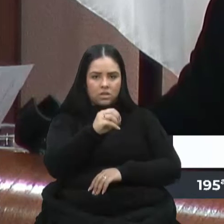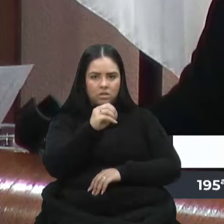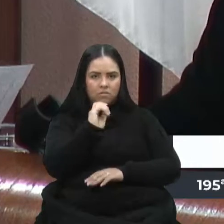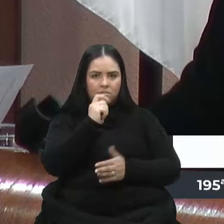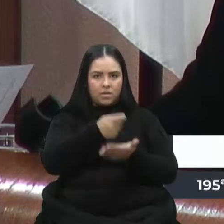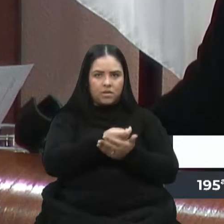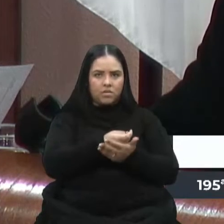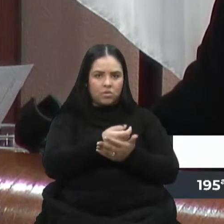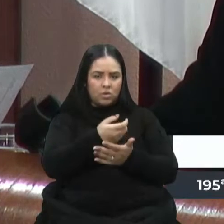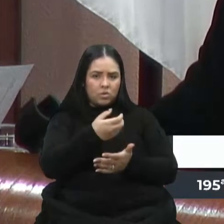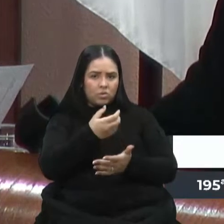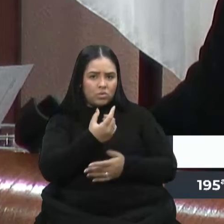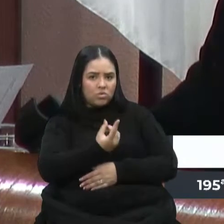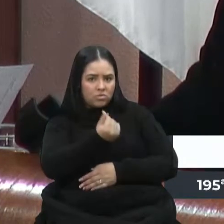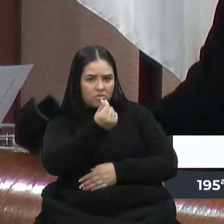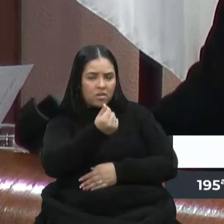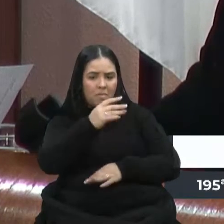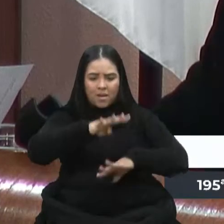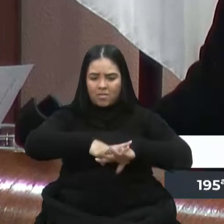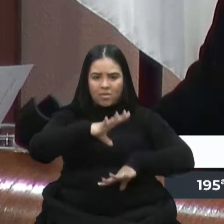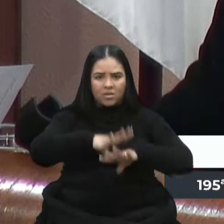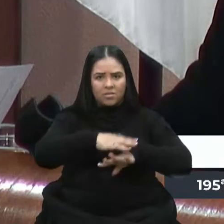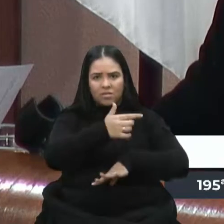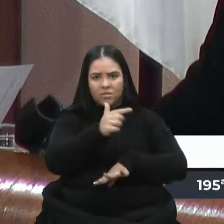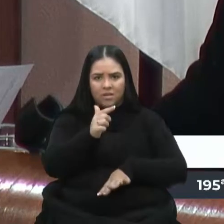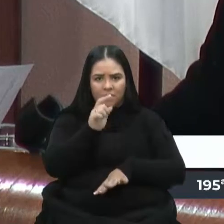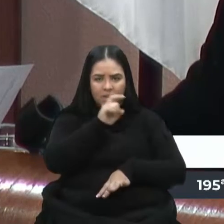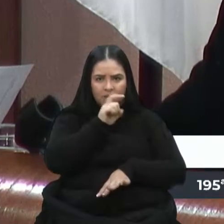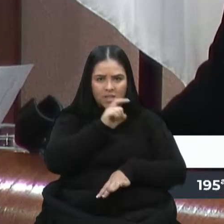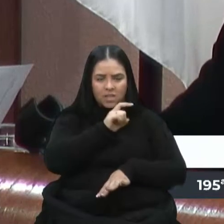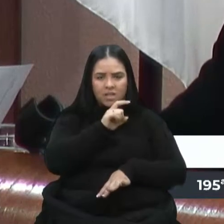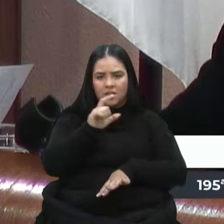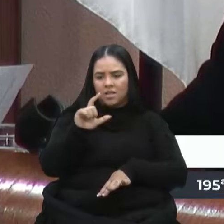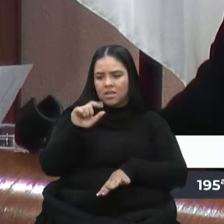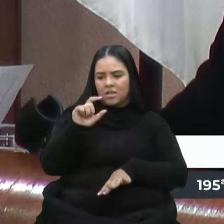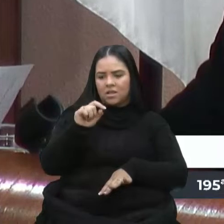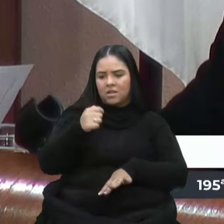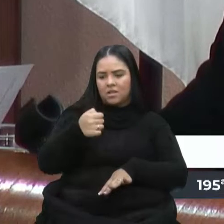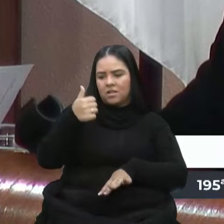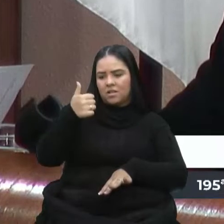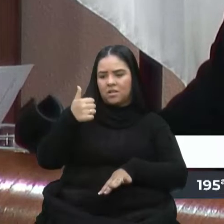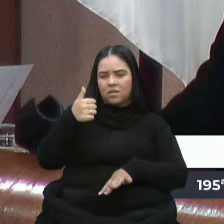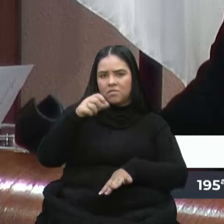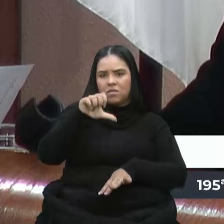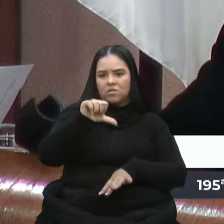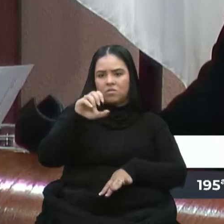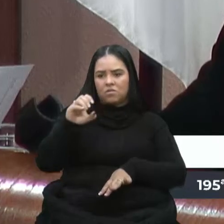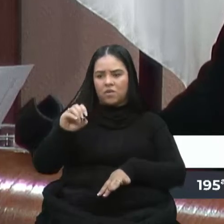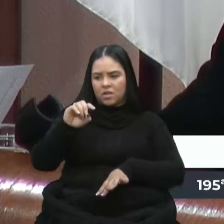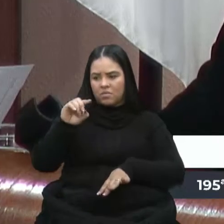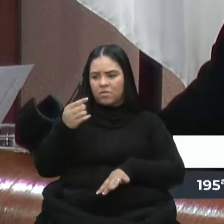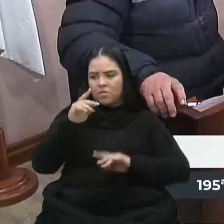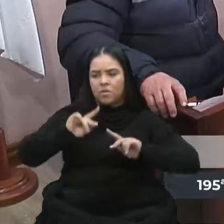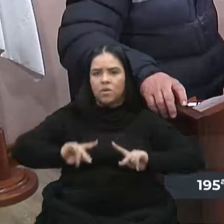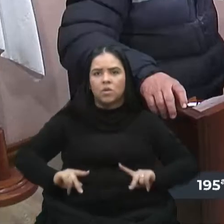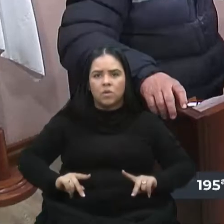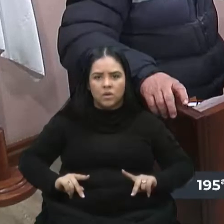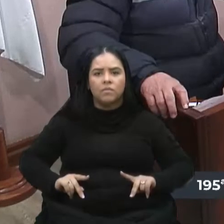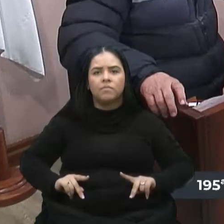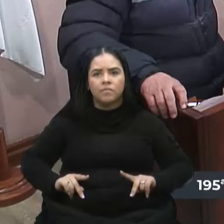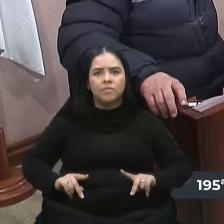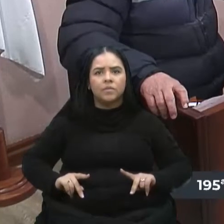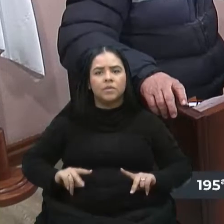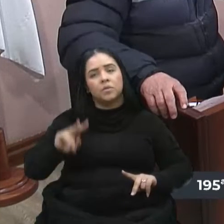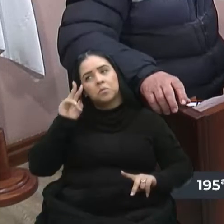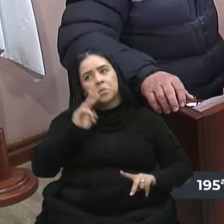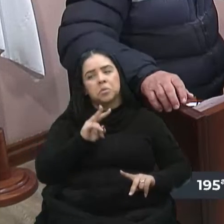não mente, né? Ela é plena. 10 centavos a mais por dia, 90 mil pessoas, considerando